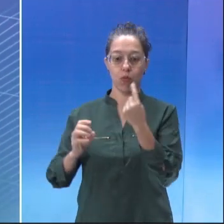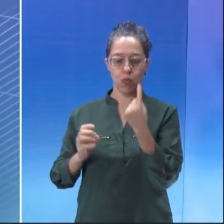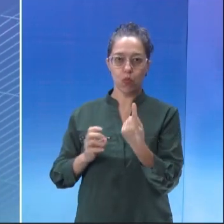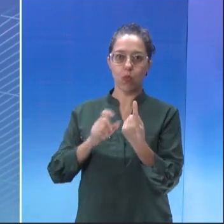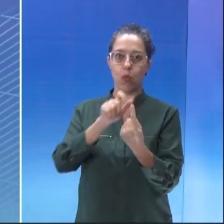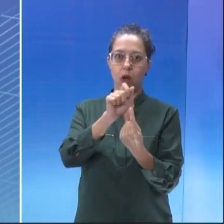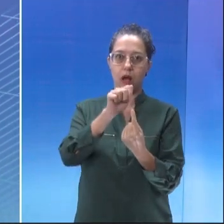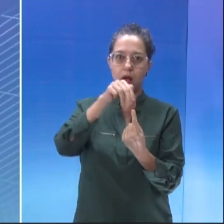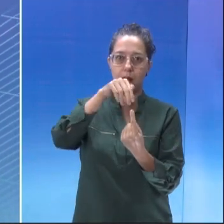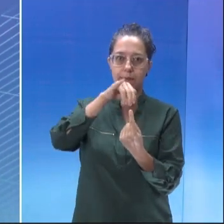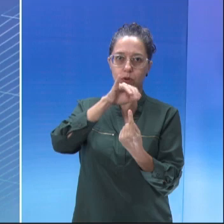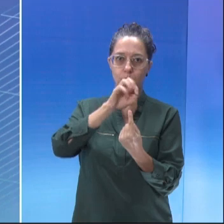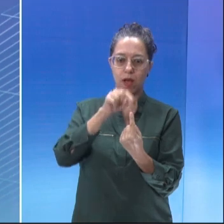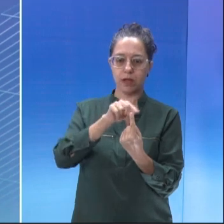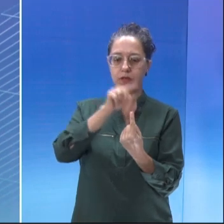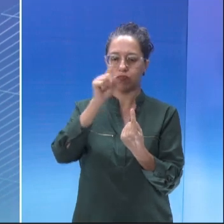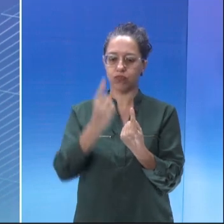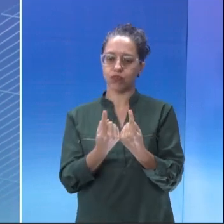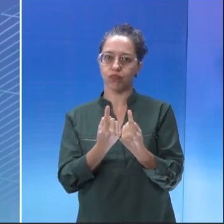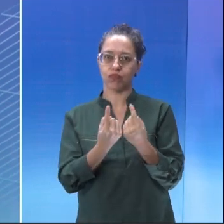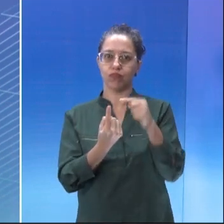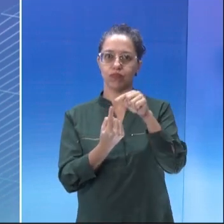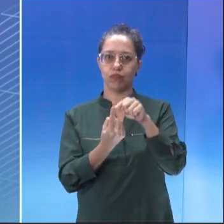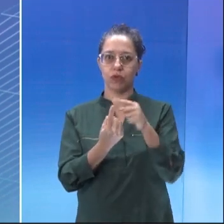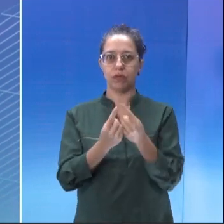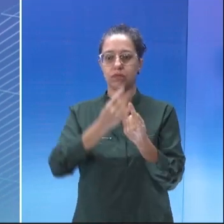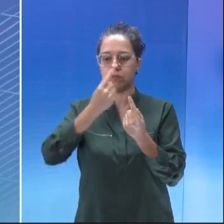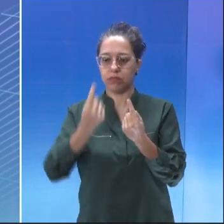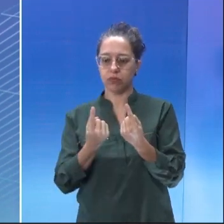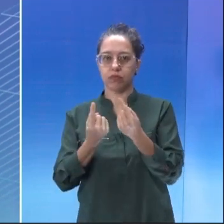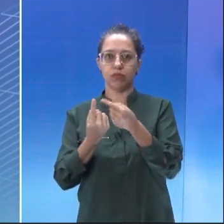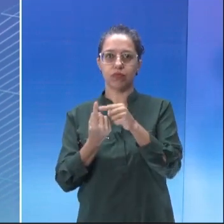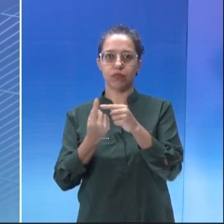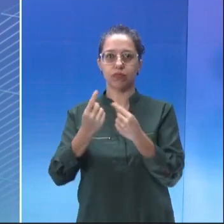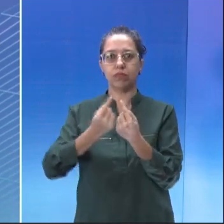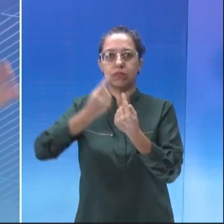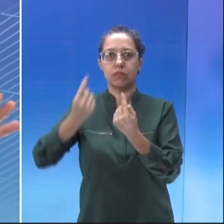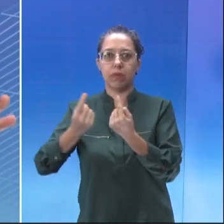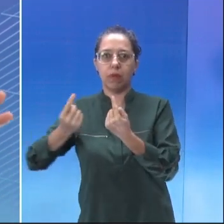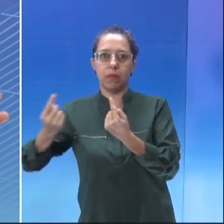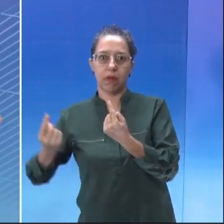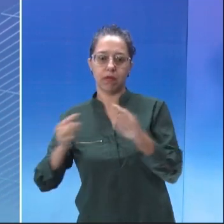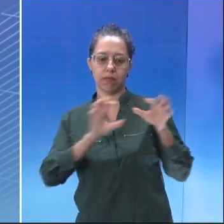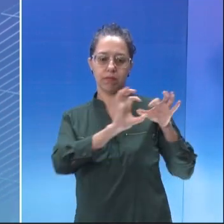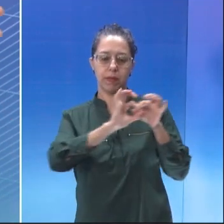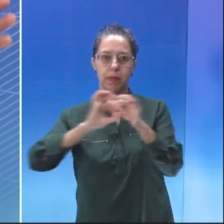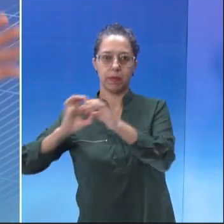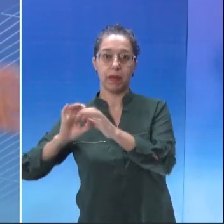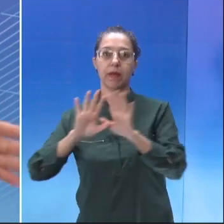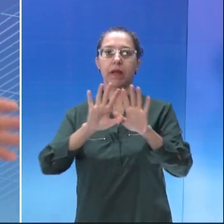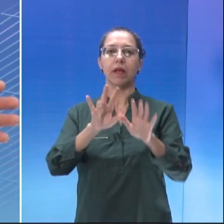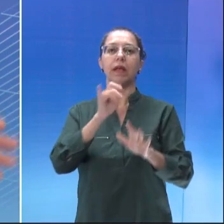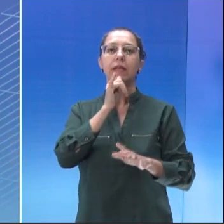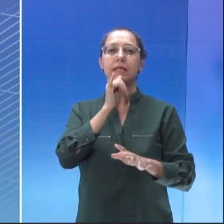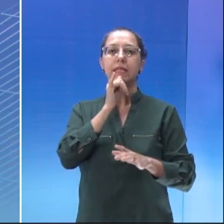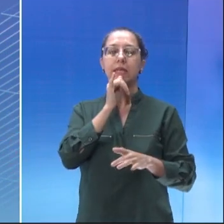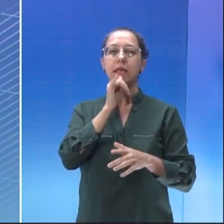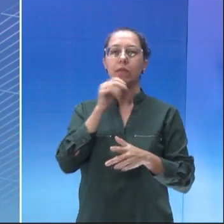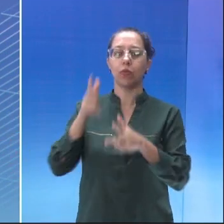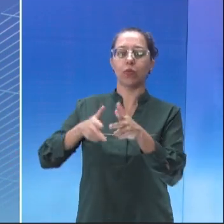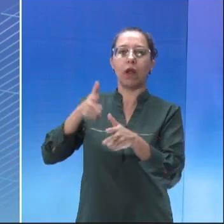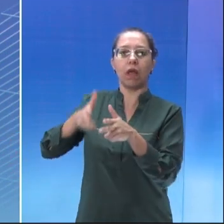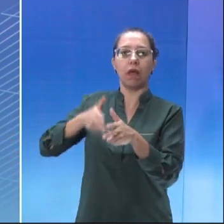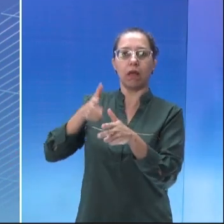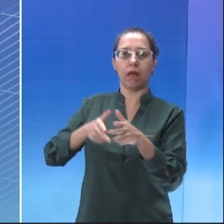aminoácido ao outro. Imagina um trem. Um trem seria uma proteína. Os vagões desse